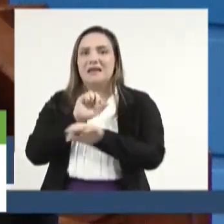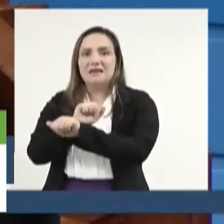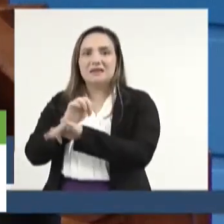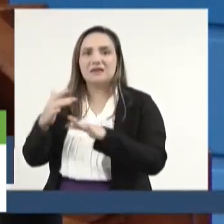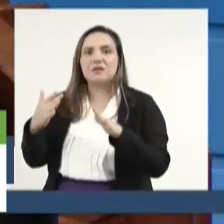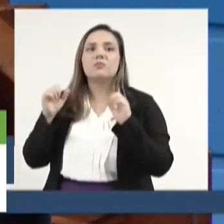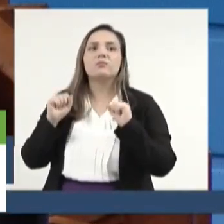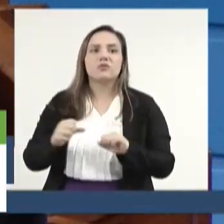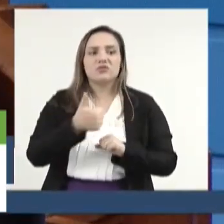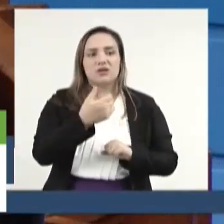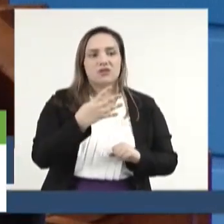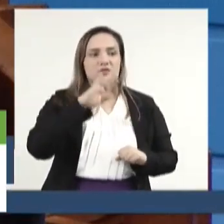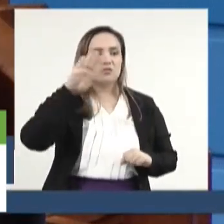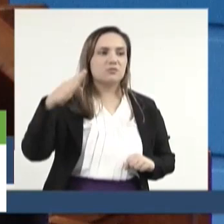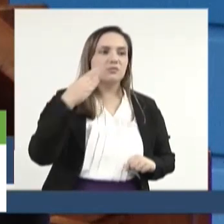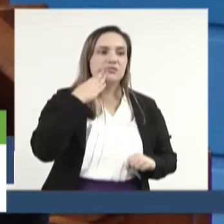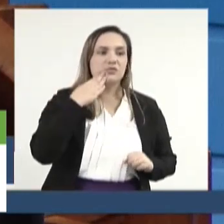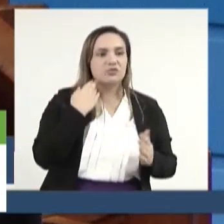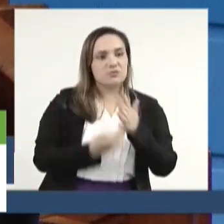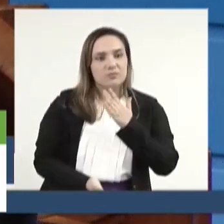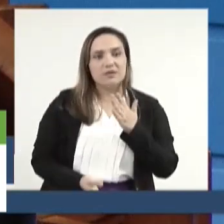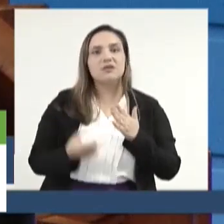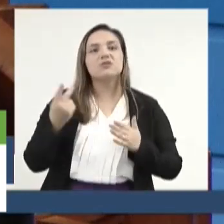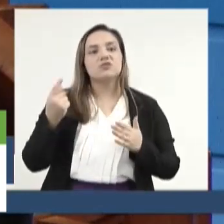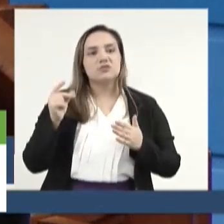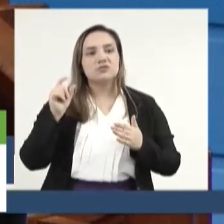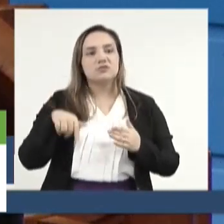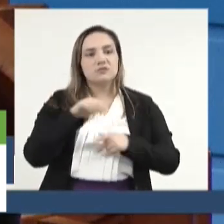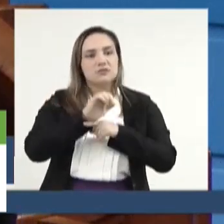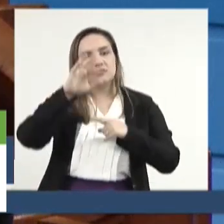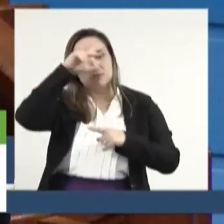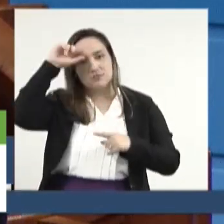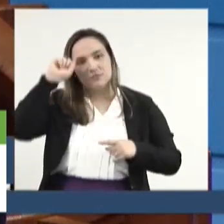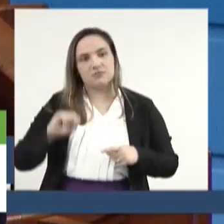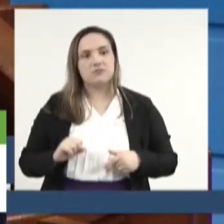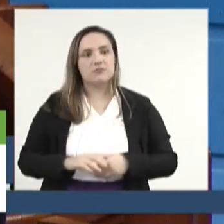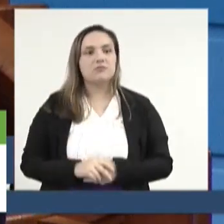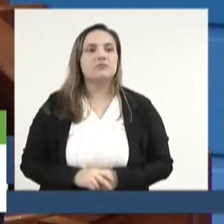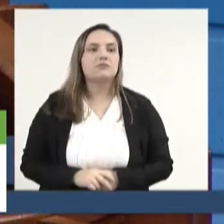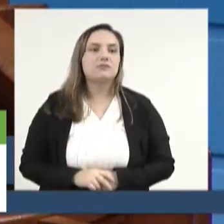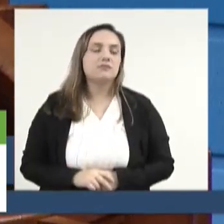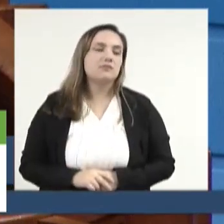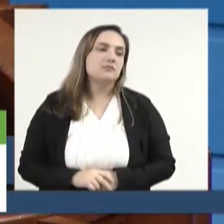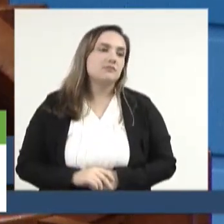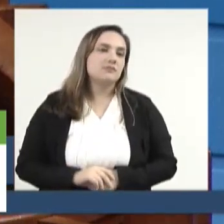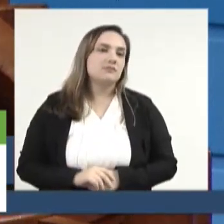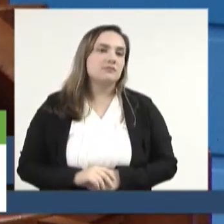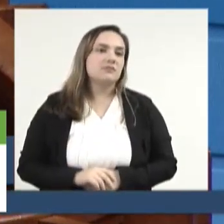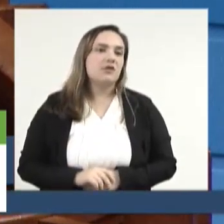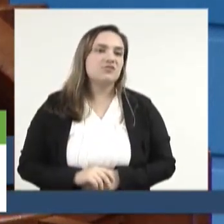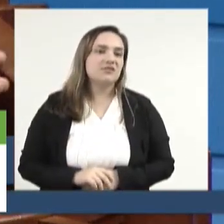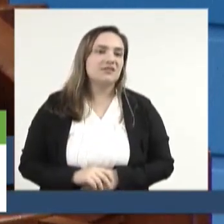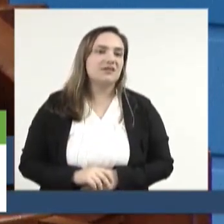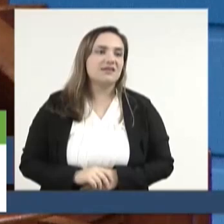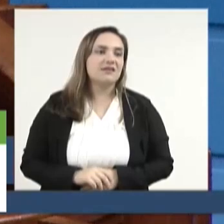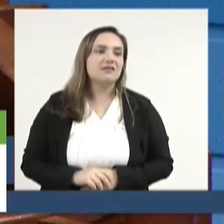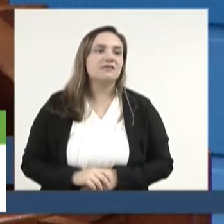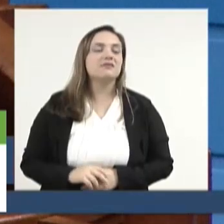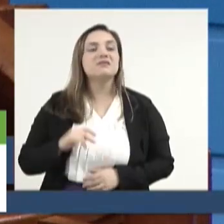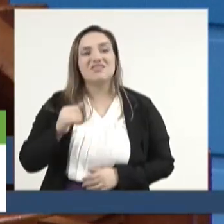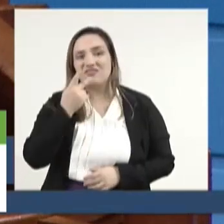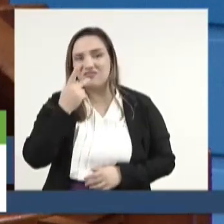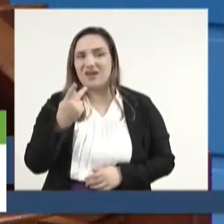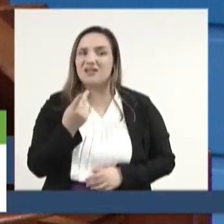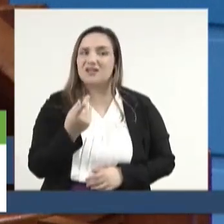pode gerar 14 bilhões de prejuízo em Mato Grosso do Sul. Isso, quando se trata desse número, eu digo que ele é um